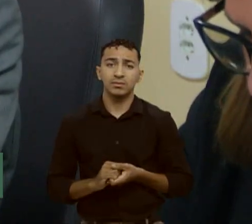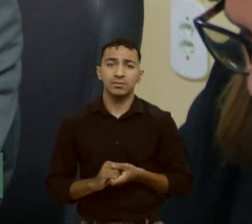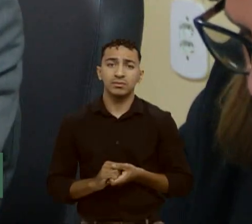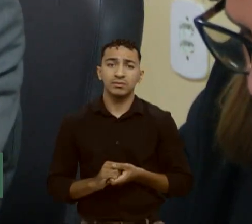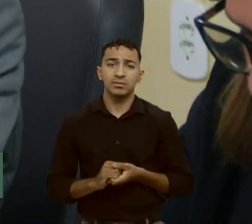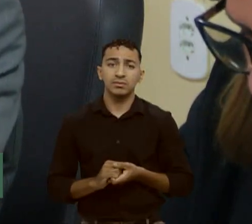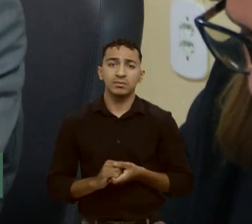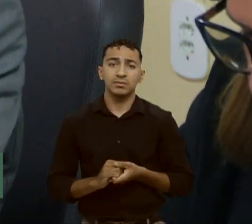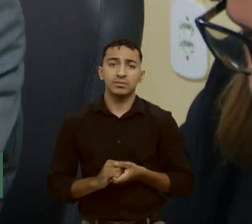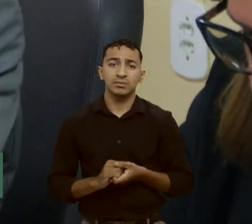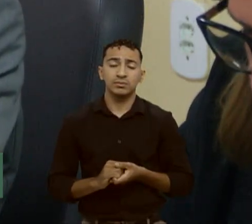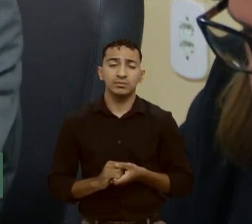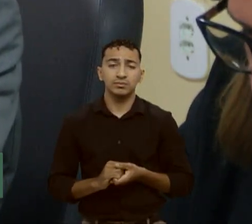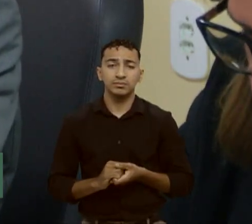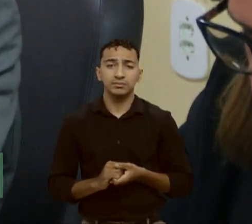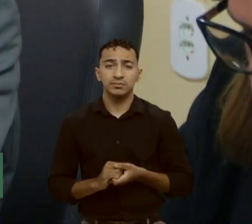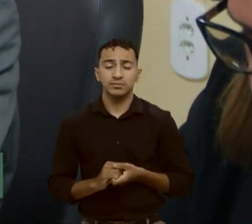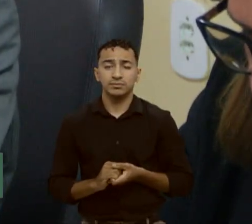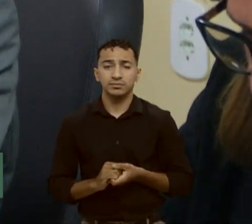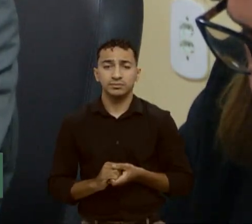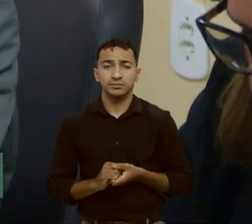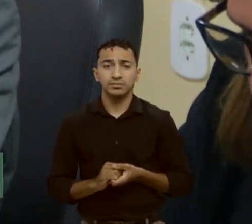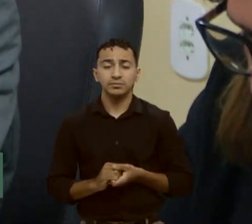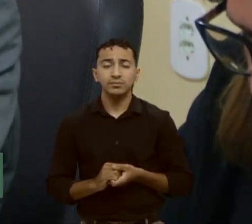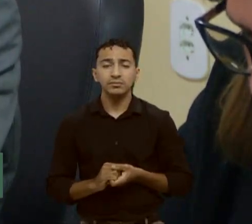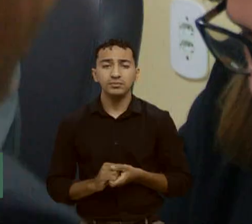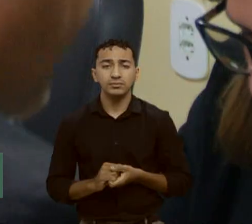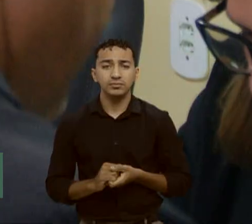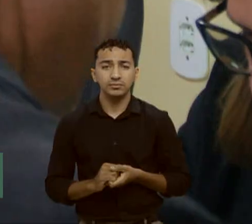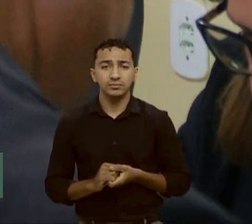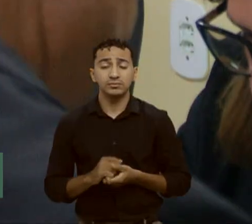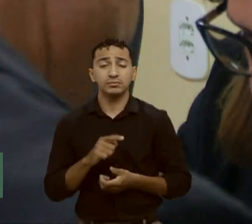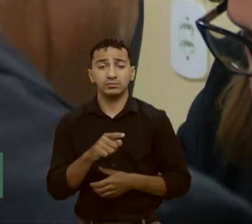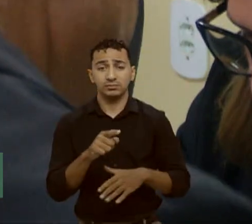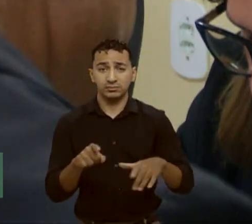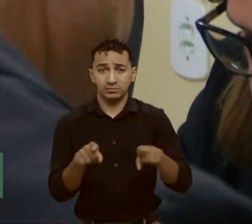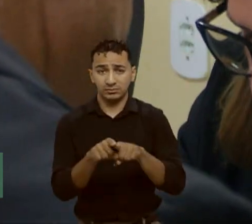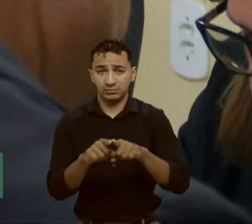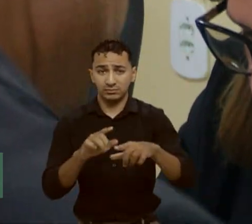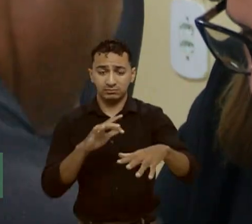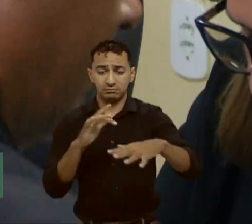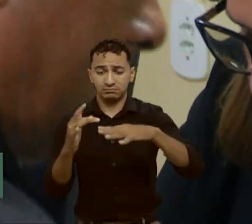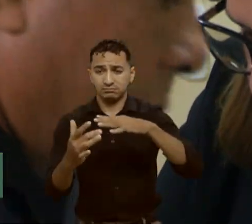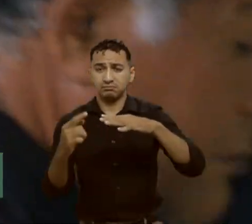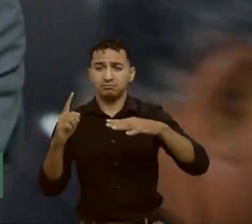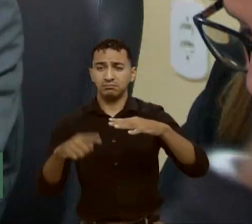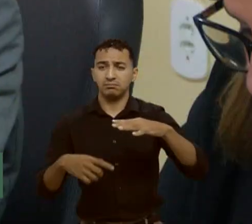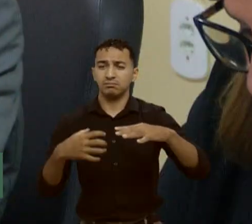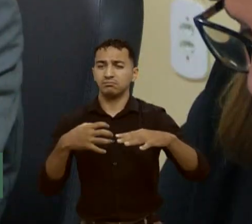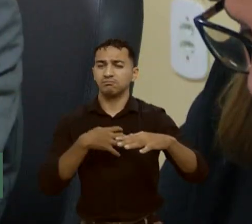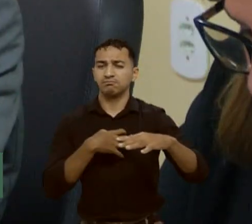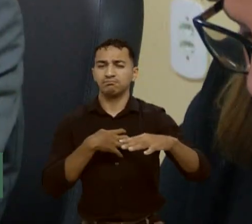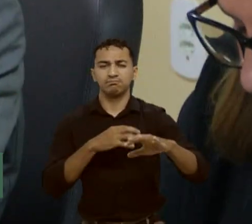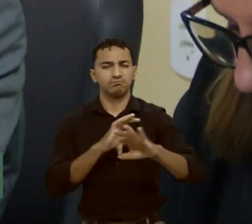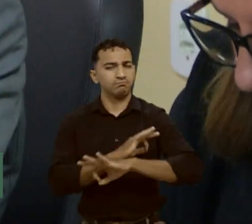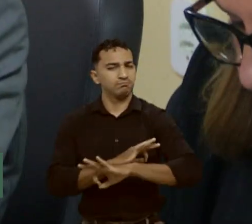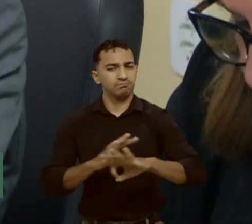sociais, hoje elas são uma excelente ferramenta de comunicação e de vendas. A gente não pode